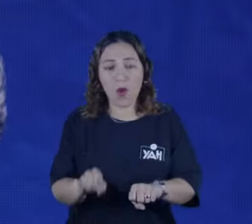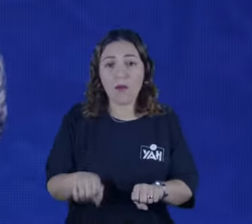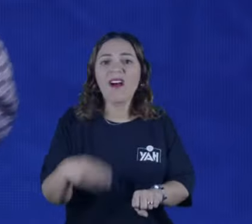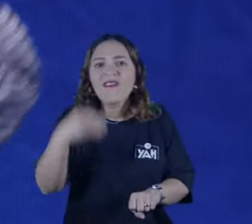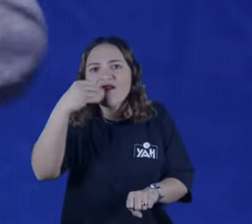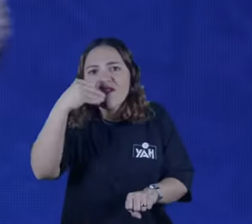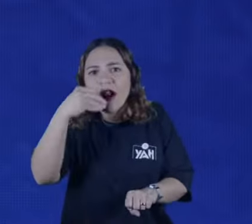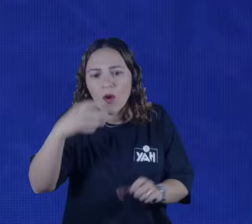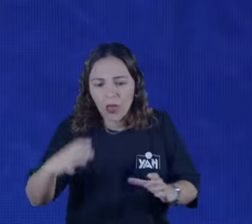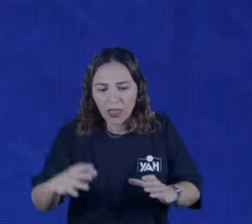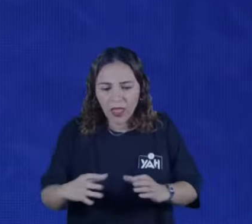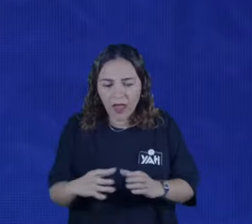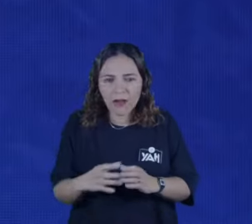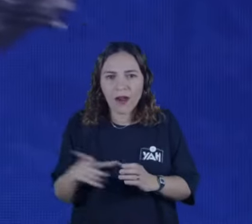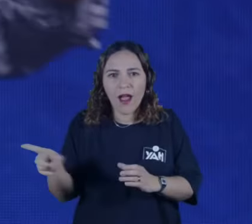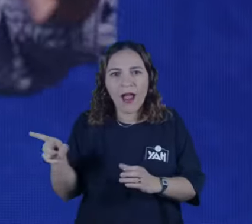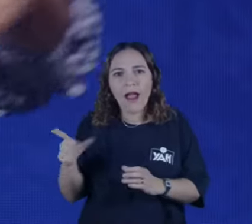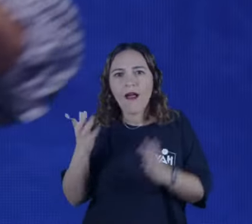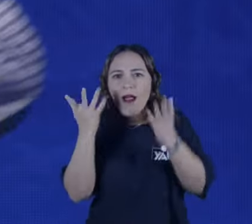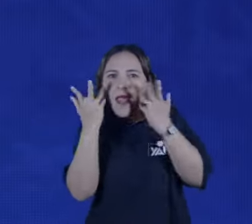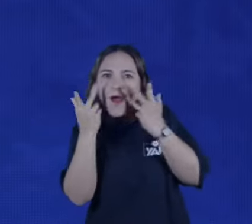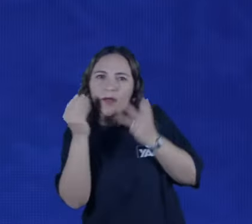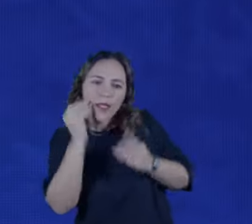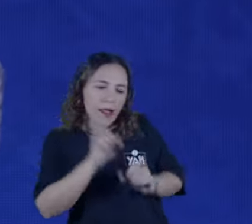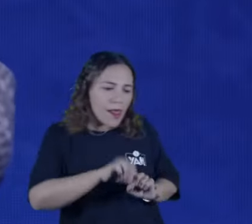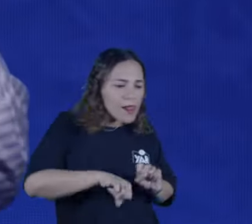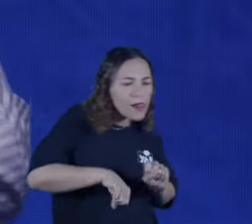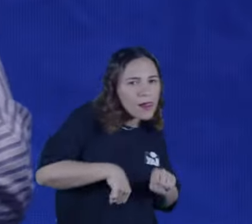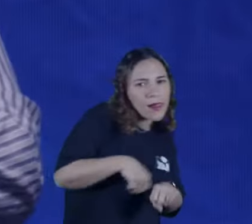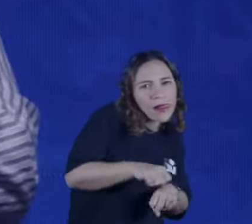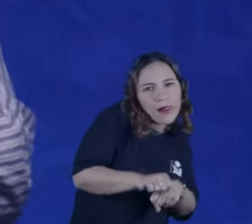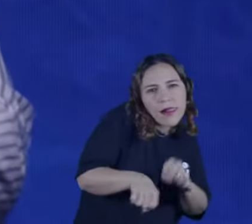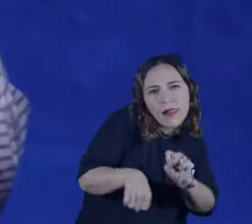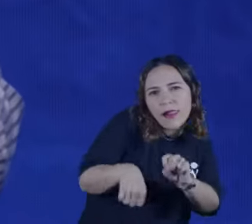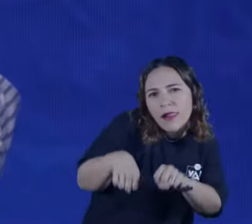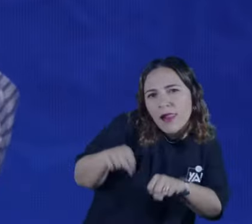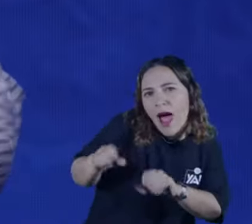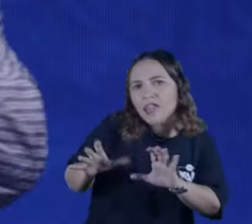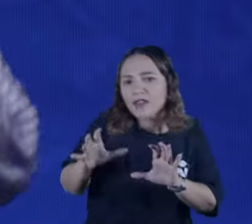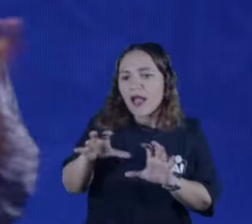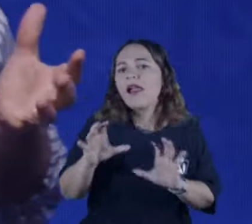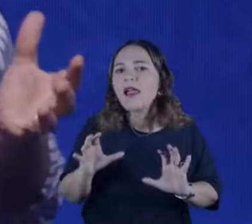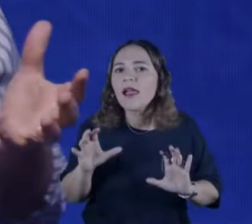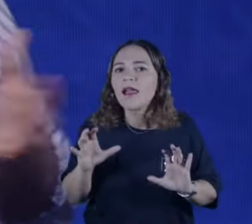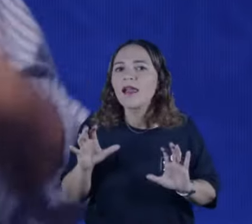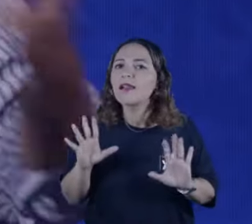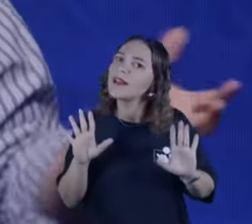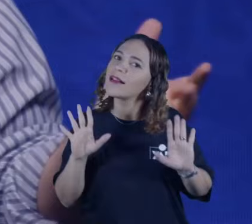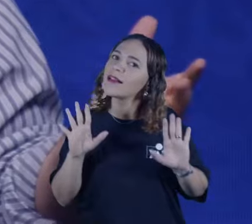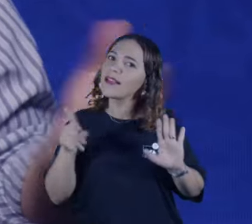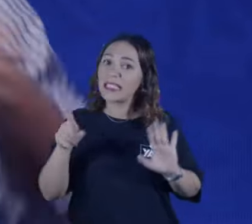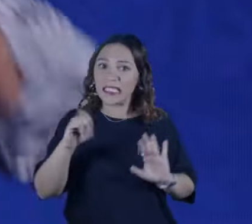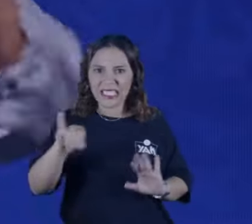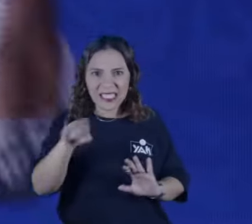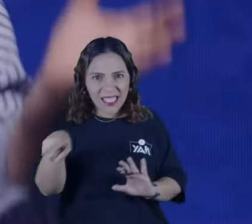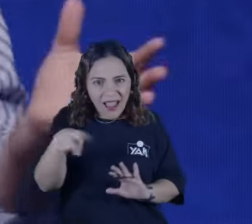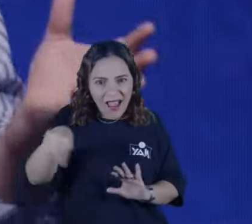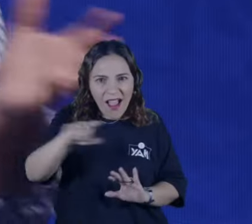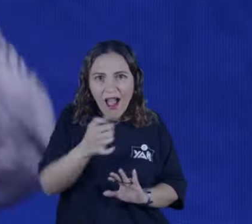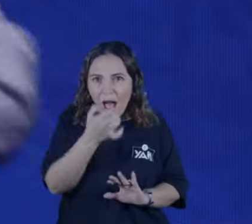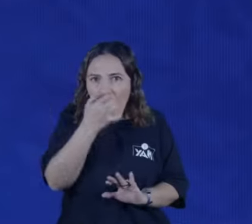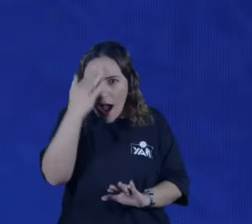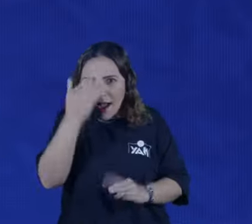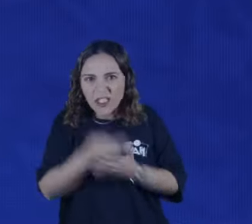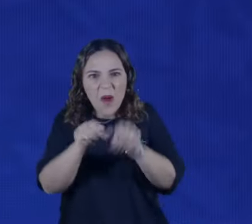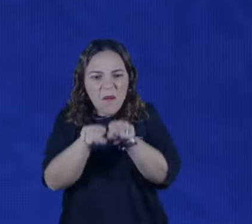dentro, e o leão fica circulando, e de vez em quando eles dão um ataque. Se os búfalos acreditam naquele ataque,